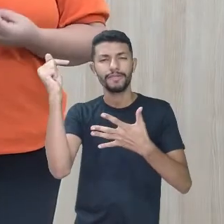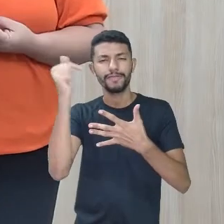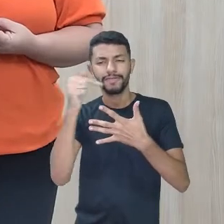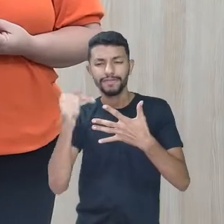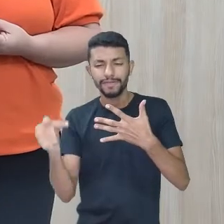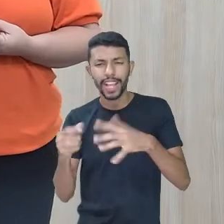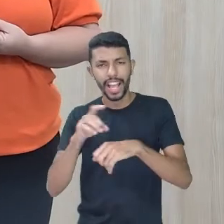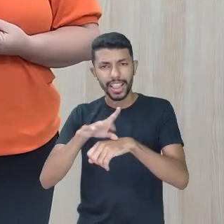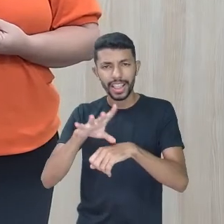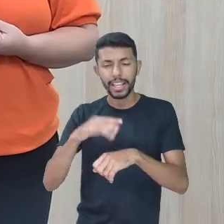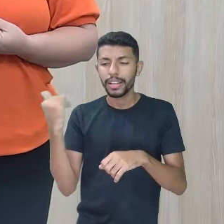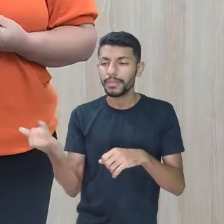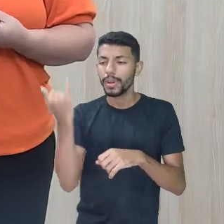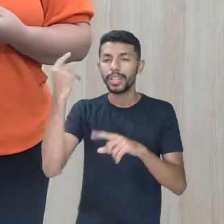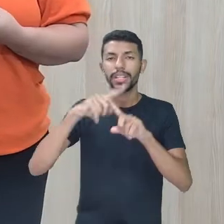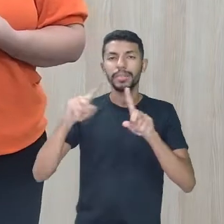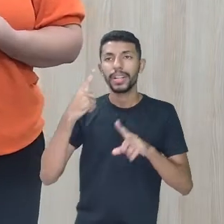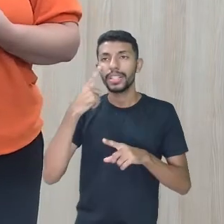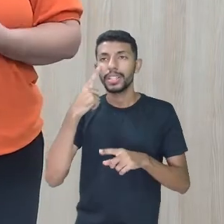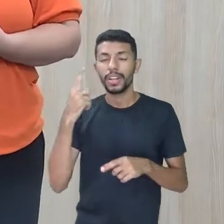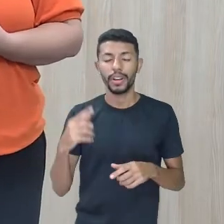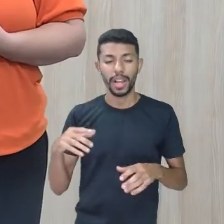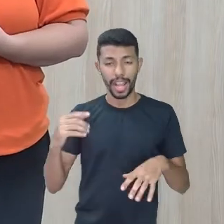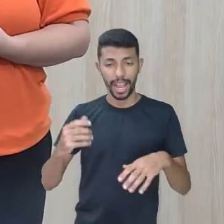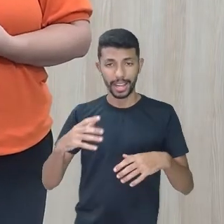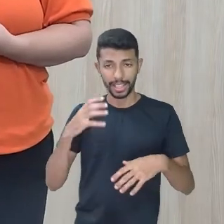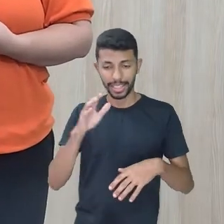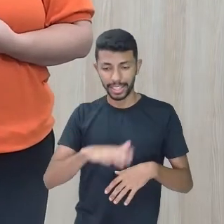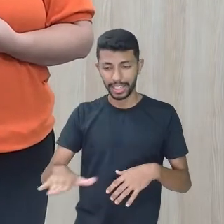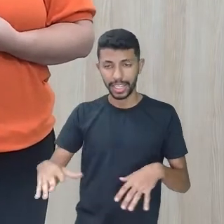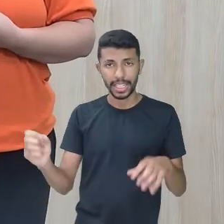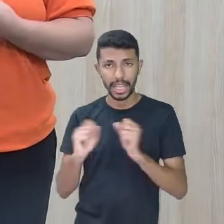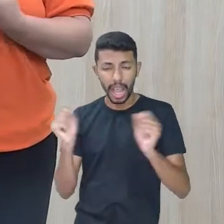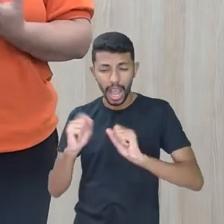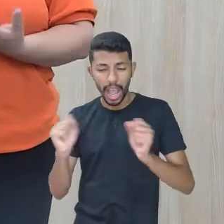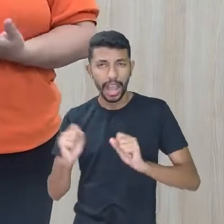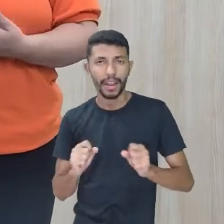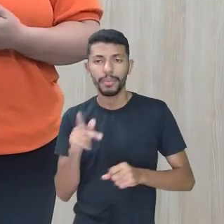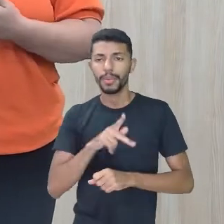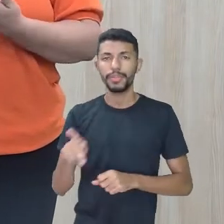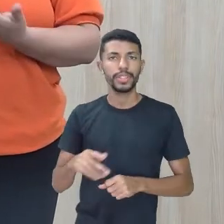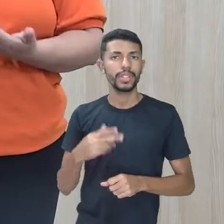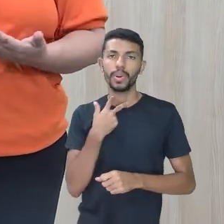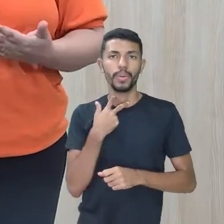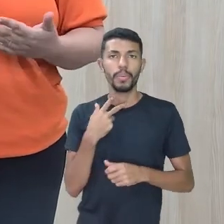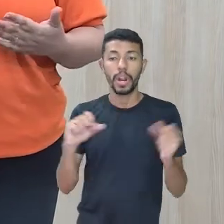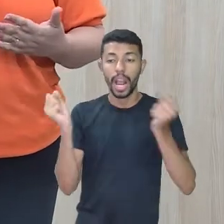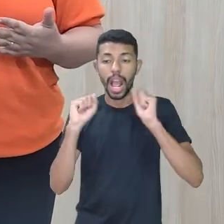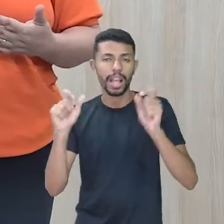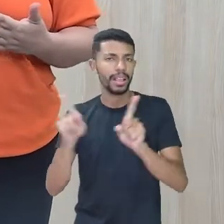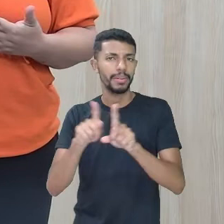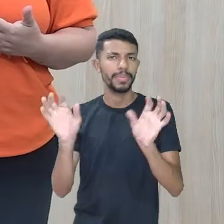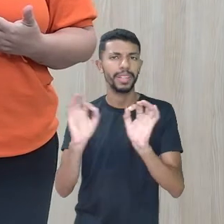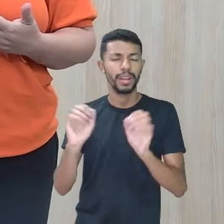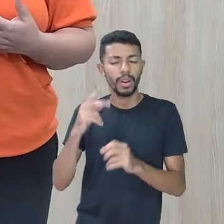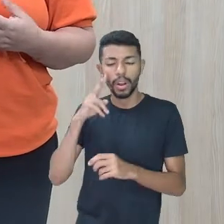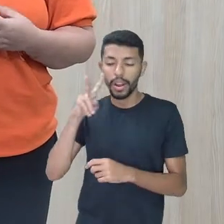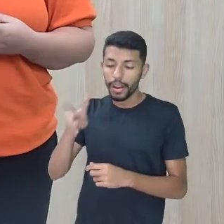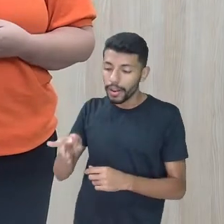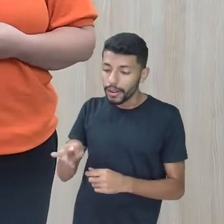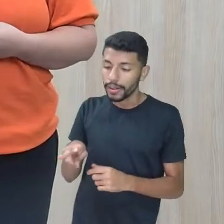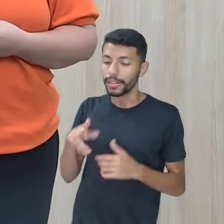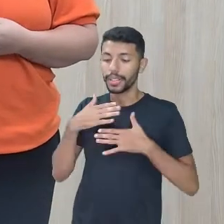criança agitada, o professor não deve se agitar também. Olhe para ela com calma, com uma voz tranquila